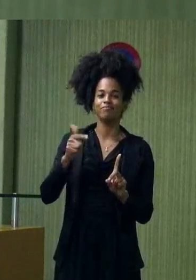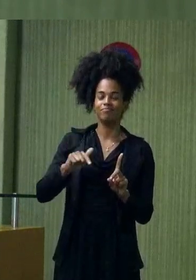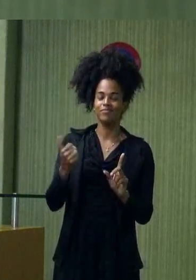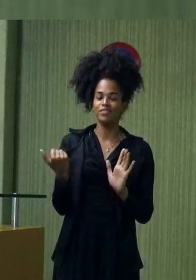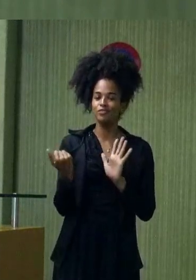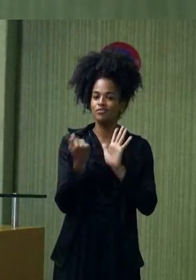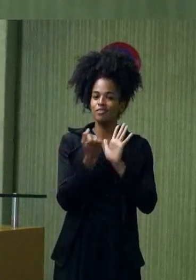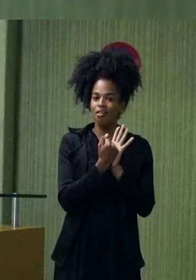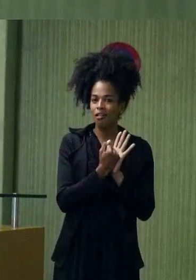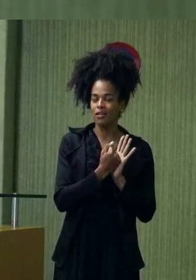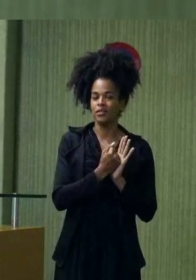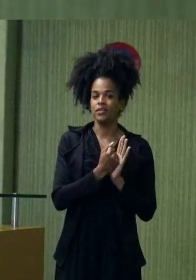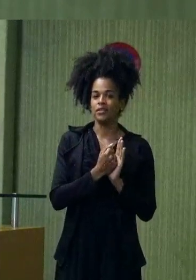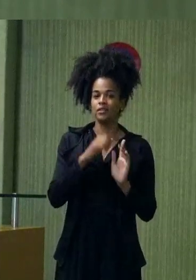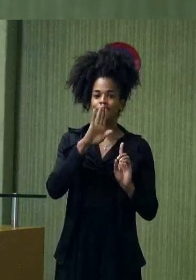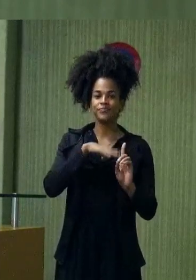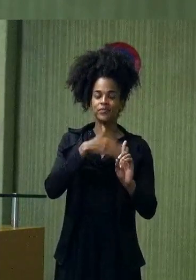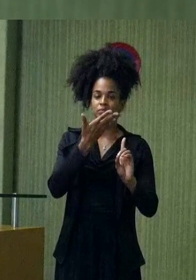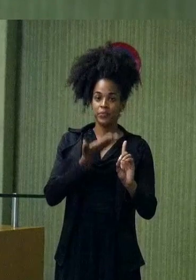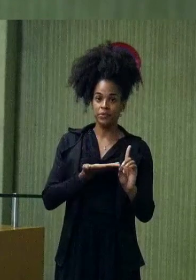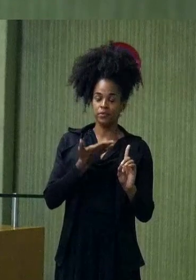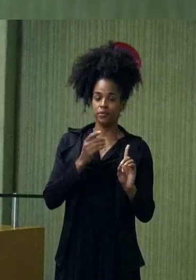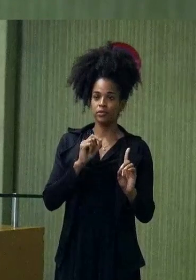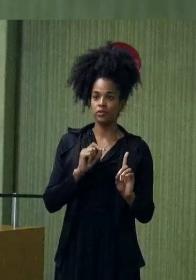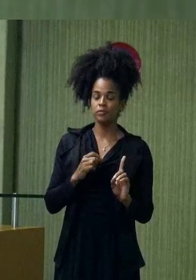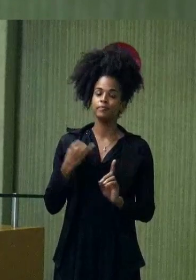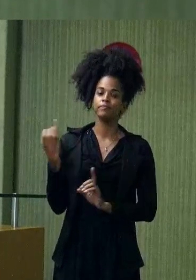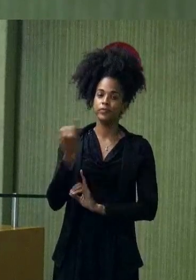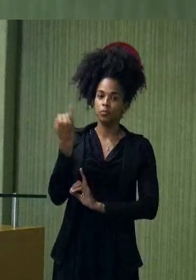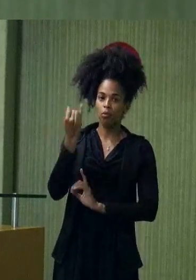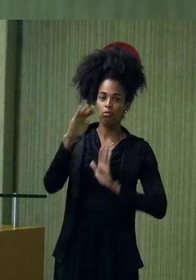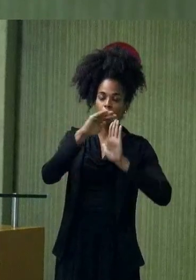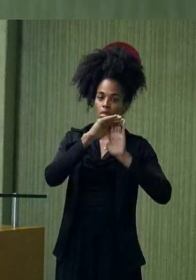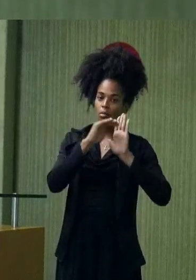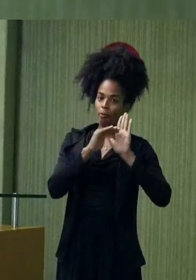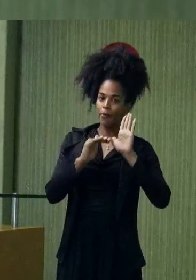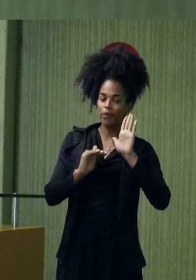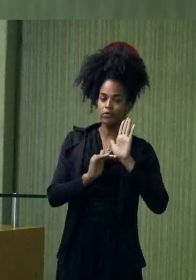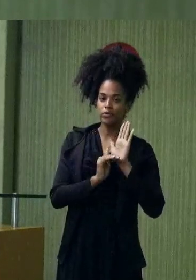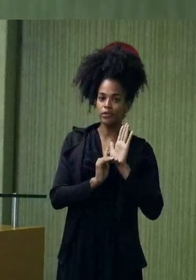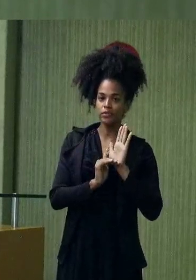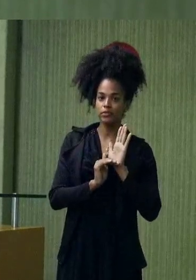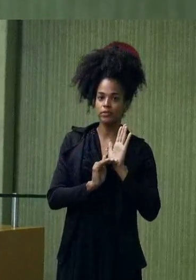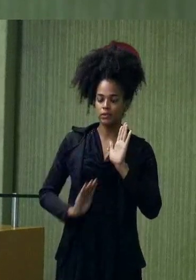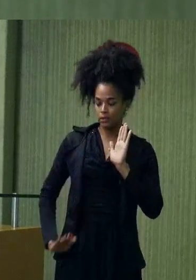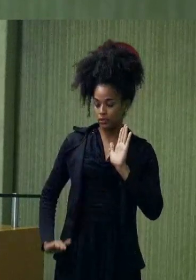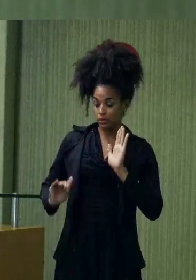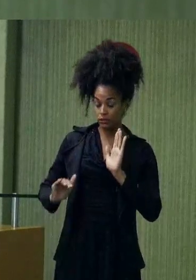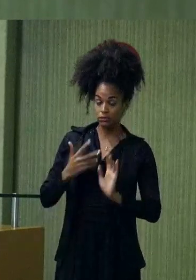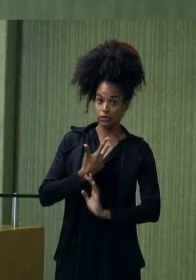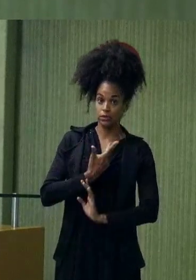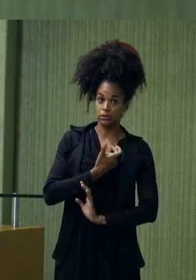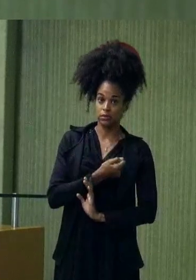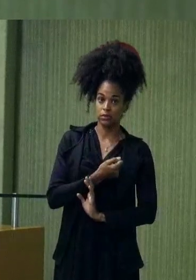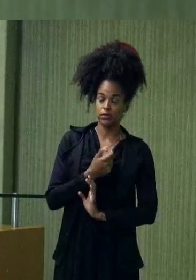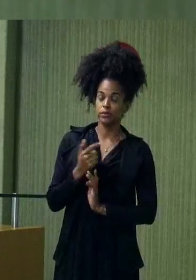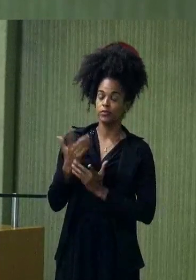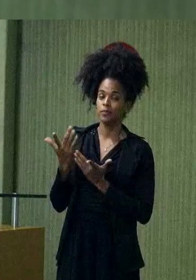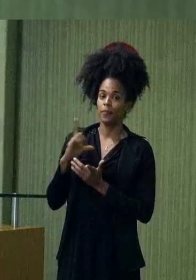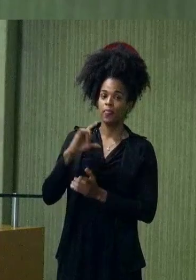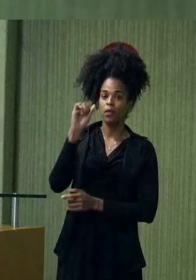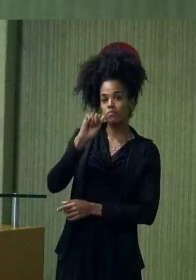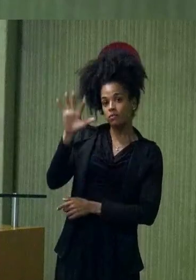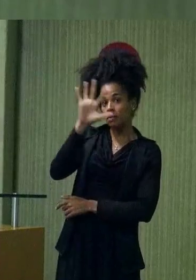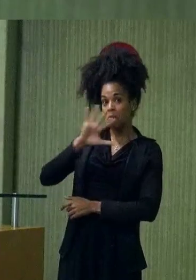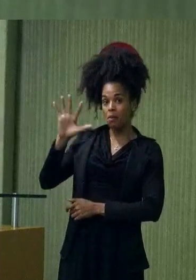vacinar isso é tão importante também que é o nosso projeto o rio cheio e a estiagem Olha a diferença né É bem